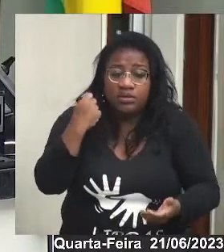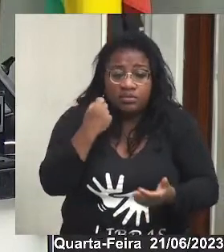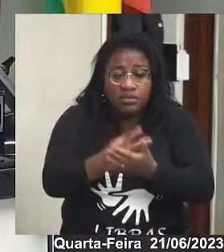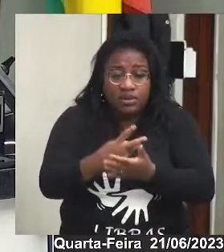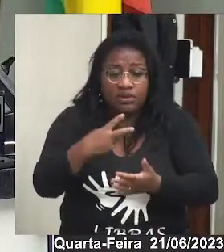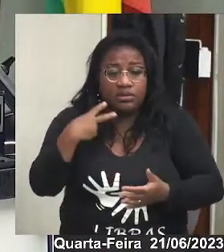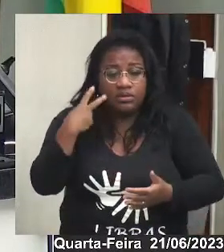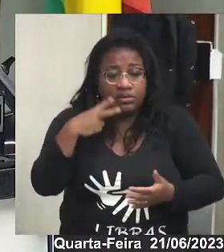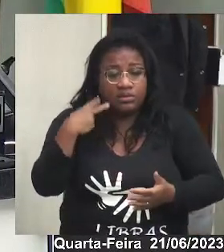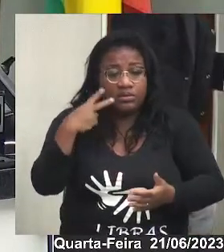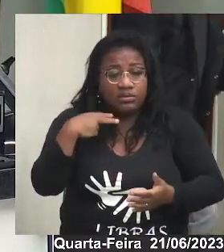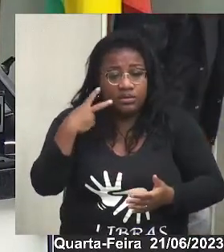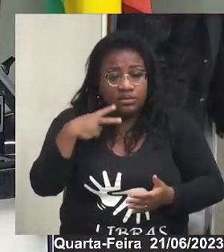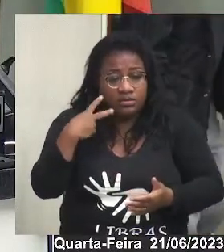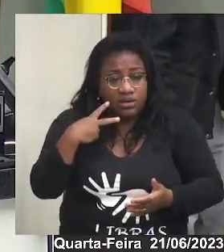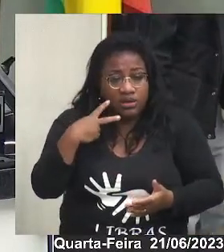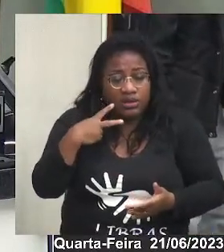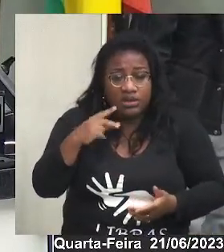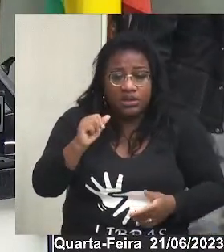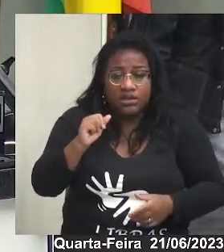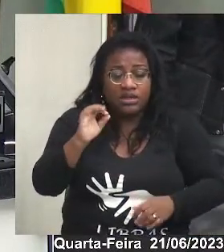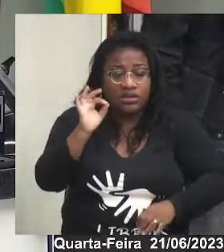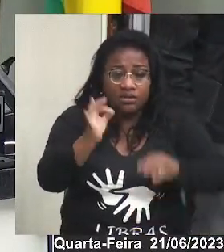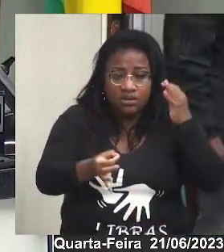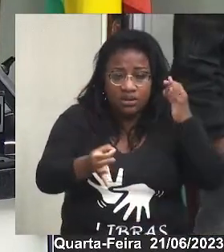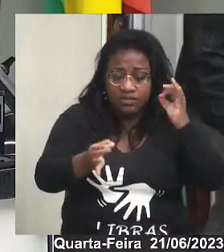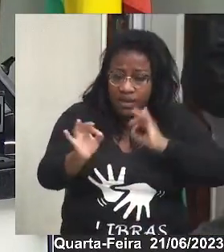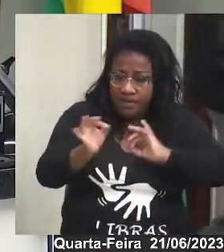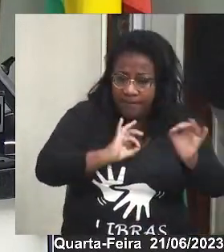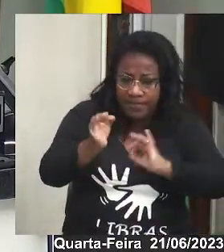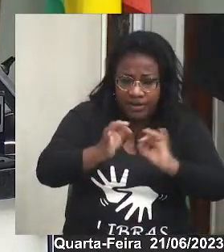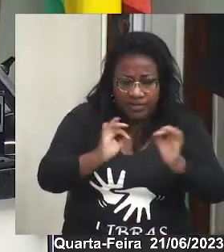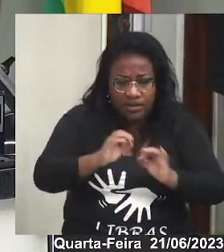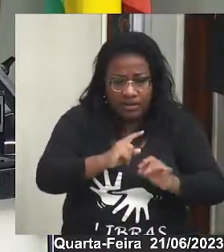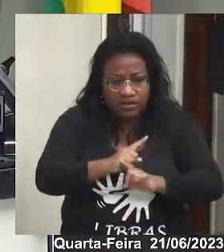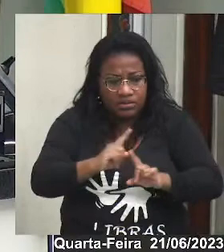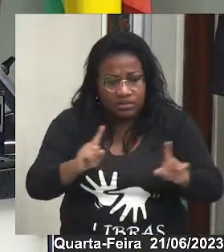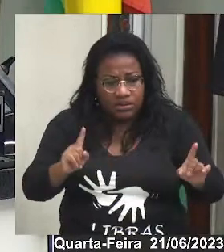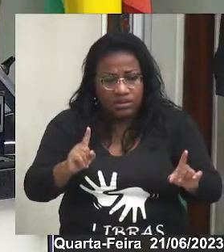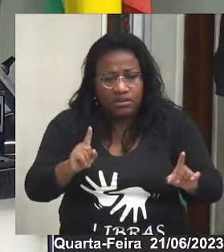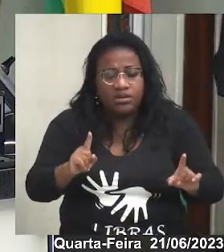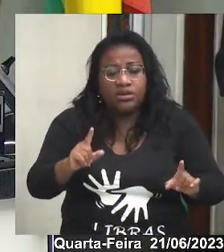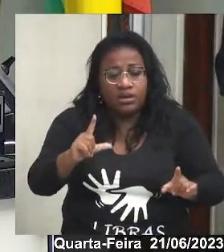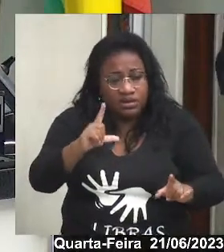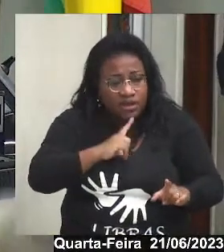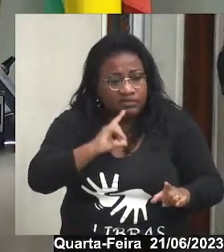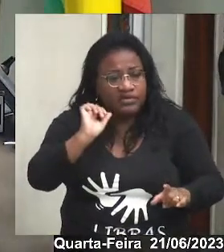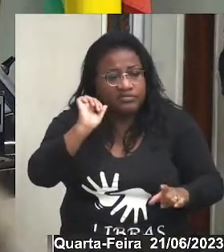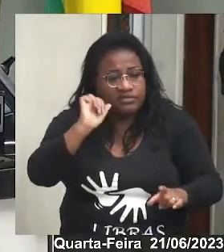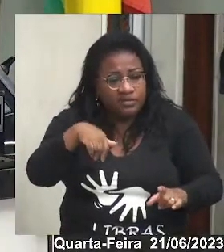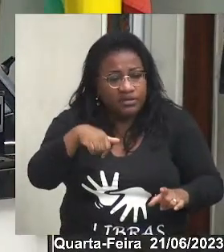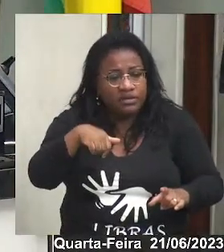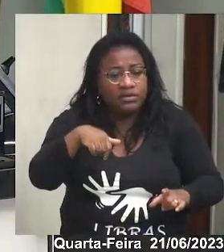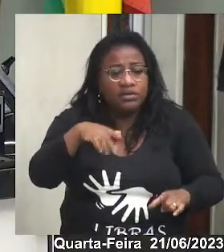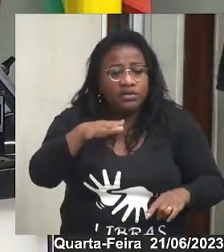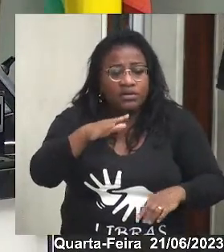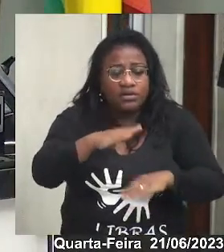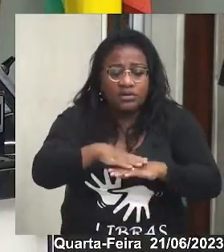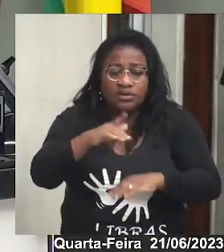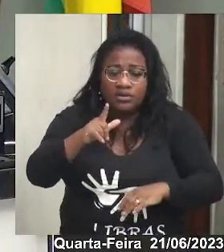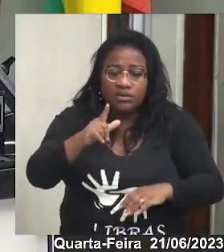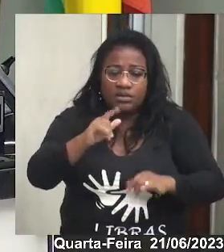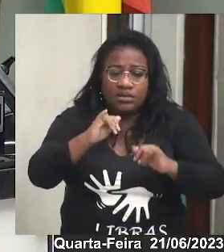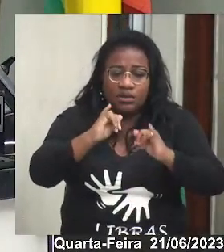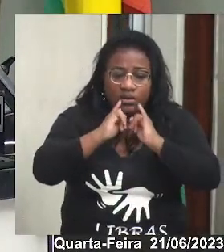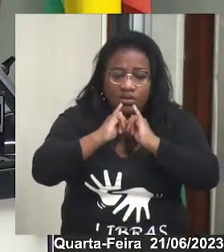nenhum vereador aqui dessa casa. Falar que ele estava despreparado. Não estava nem despreparado, não. Estava sim preparado. Estava tão preparado